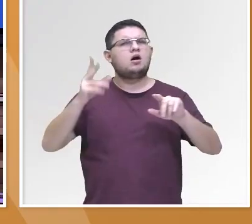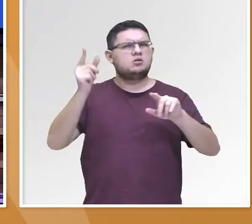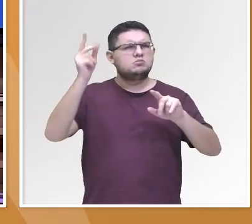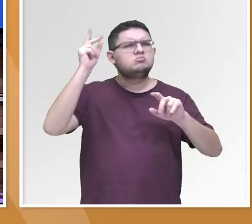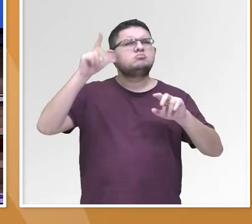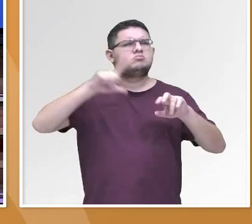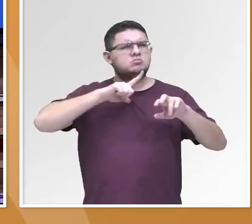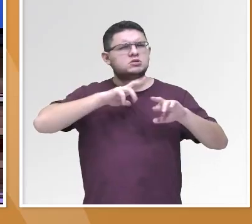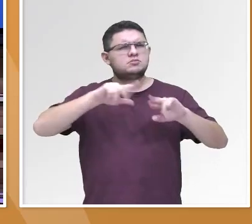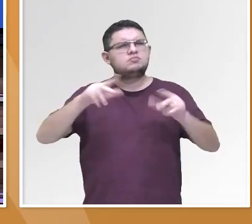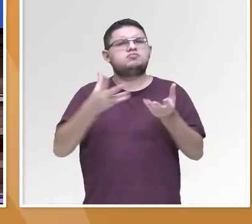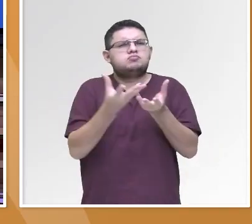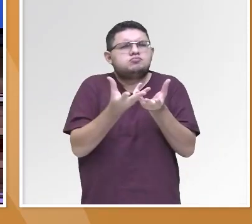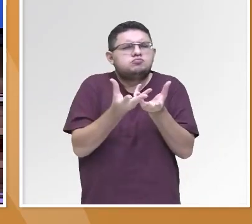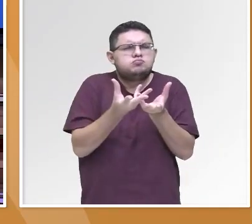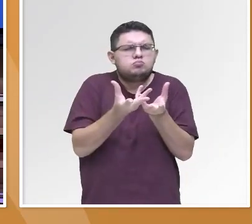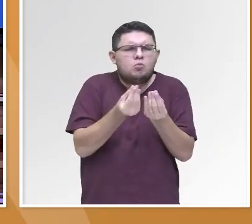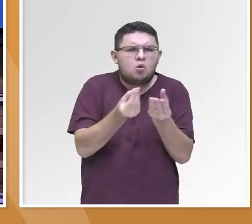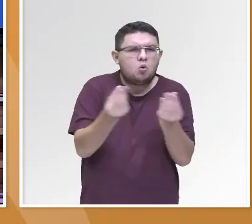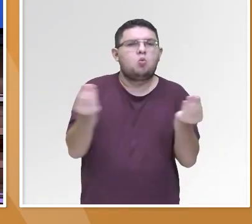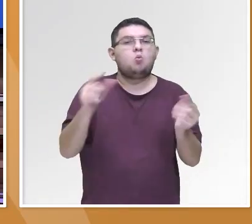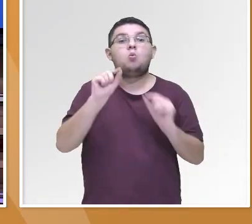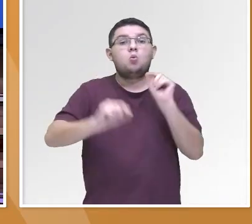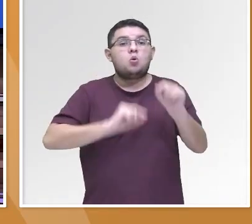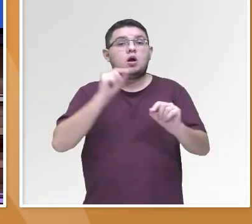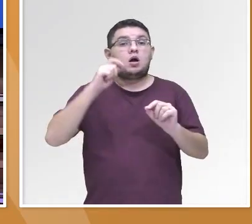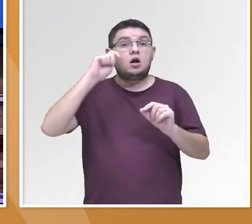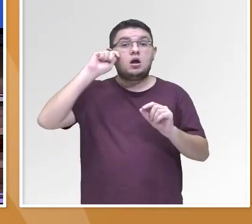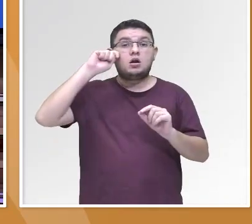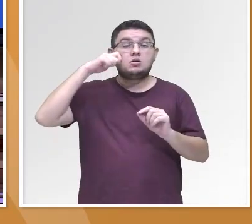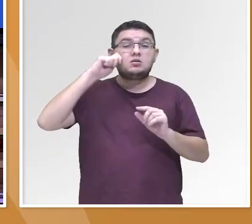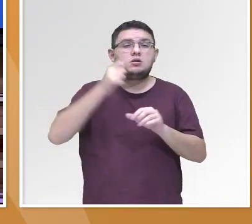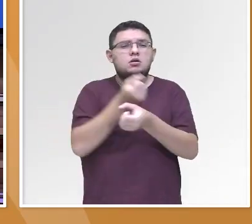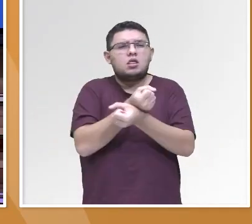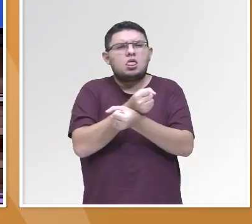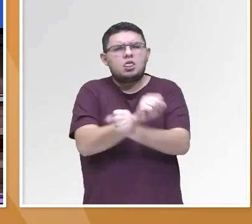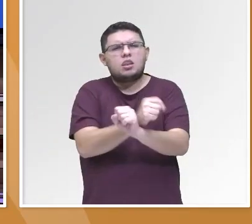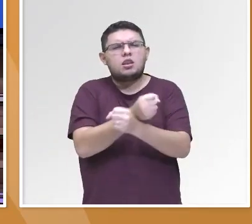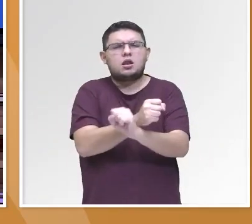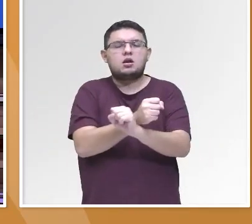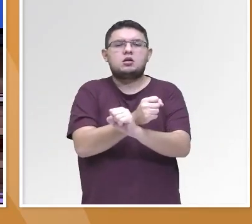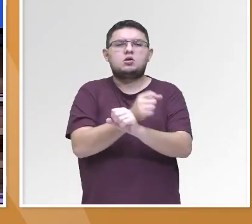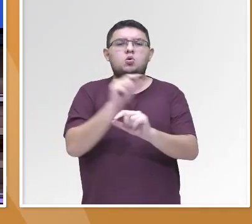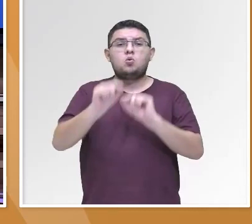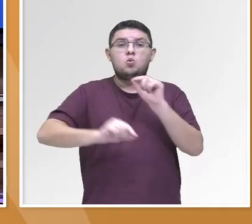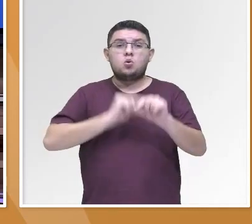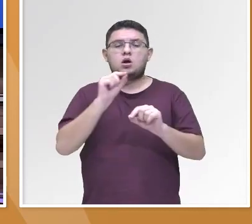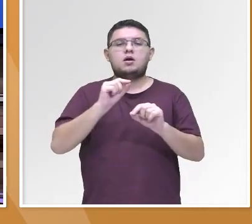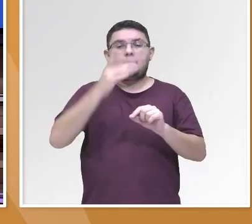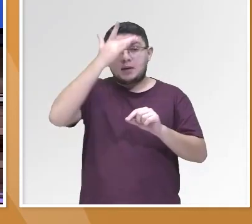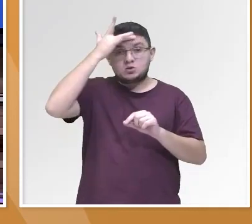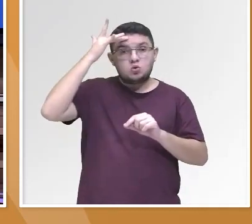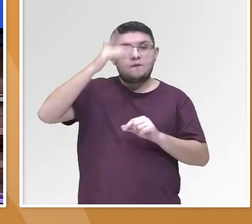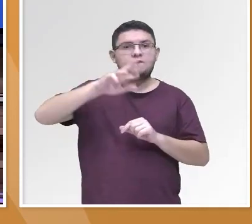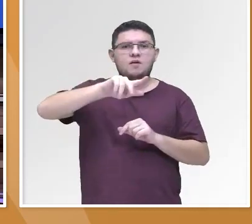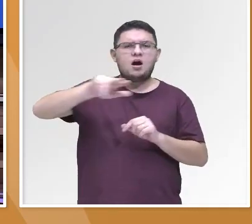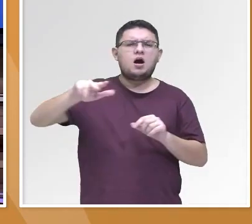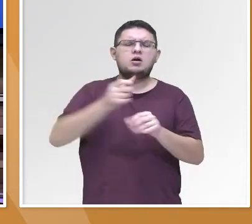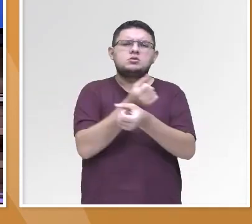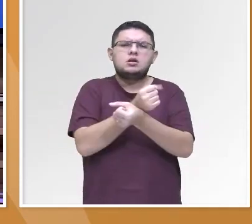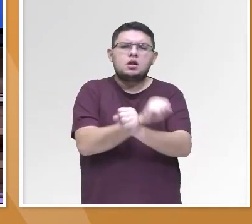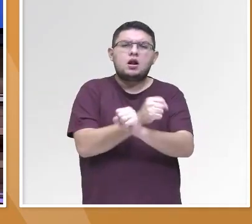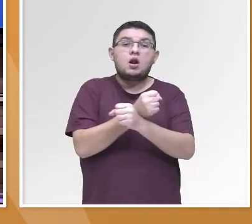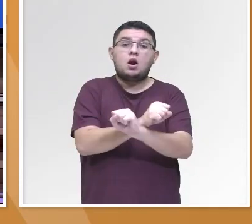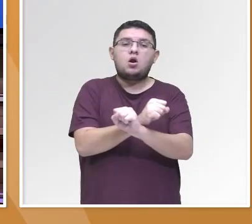quantidade muito grande de escravos, tá? De pessoas, melhor, de escravos não, de pessoas escravizadas, tá? Que